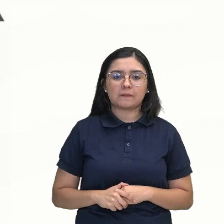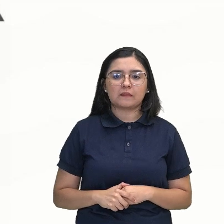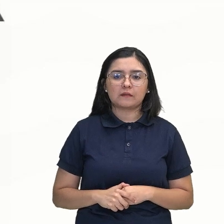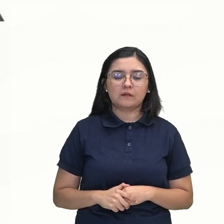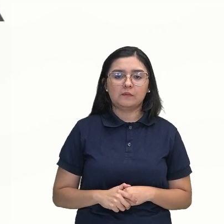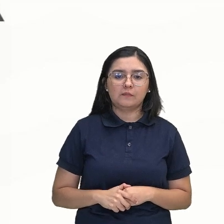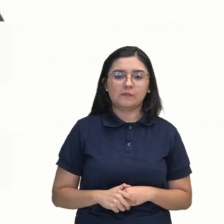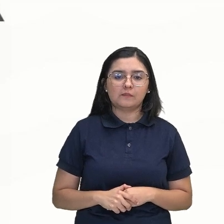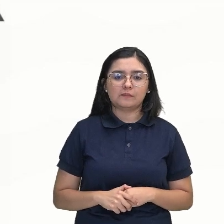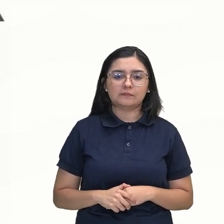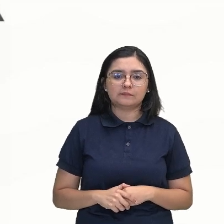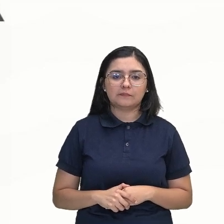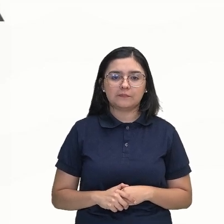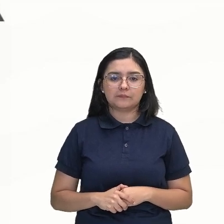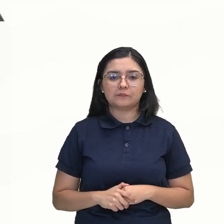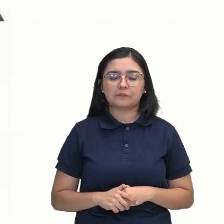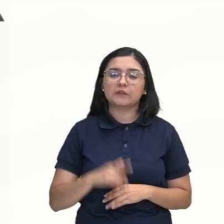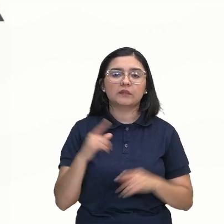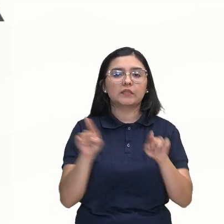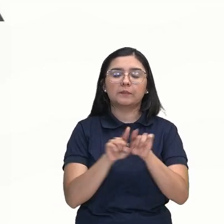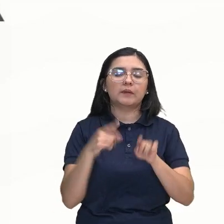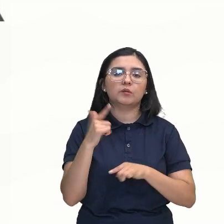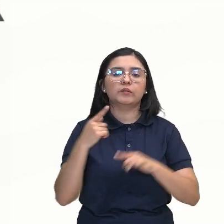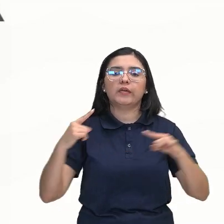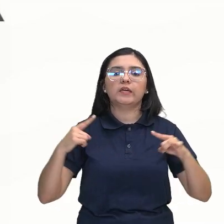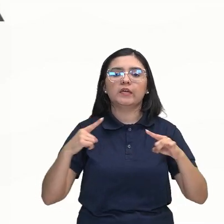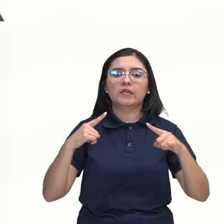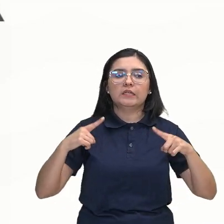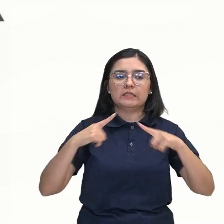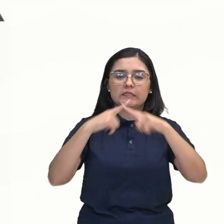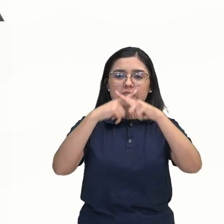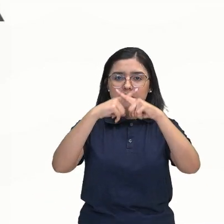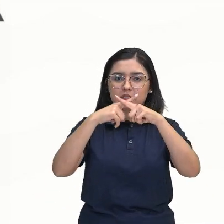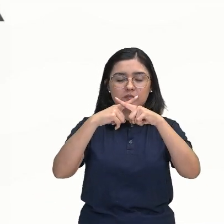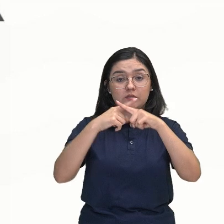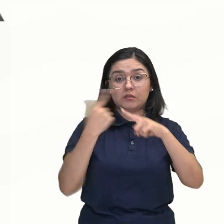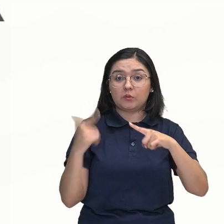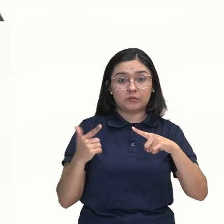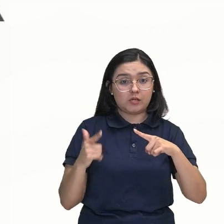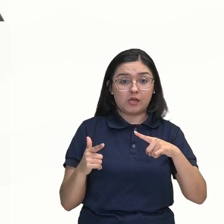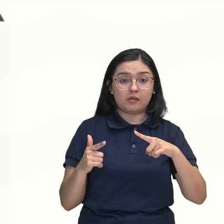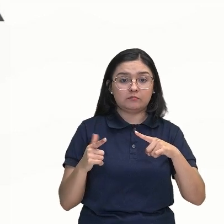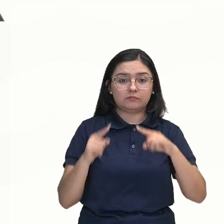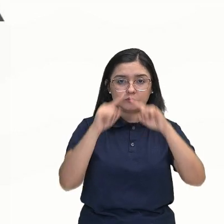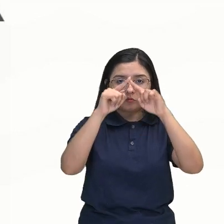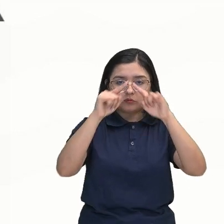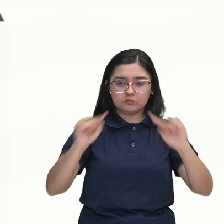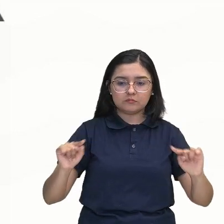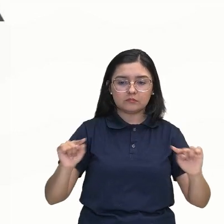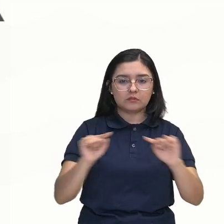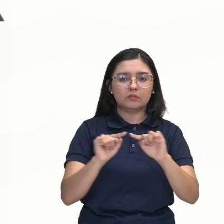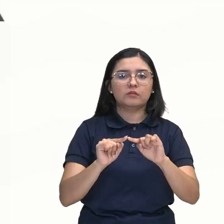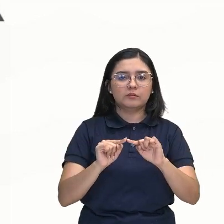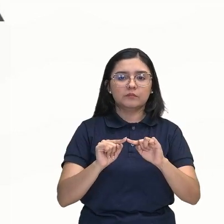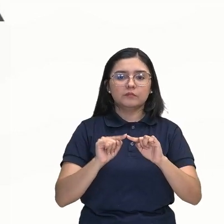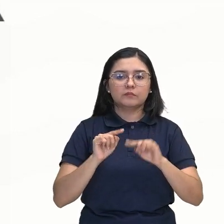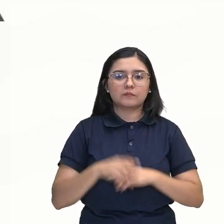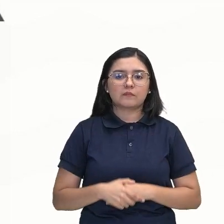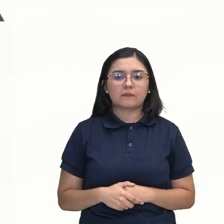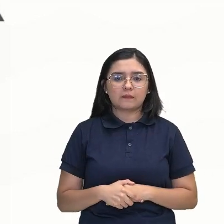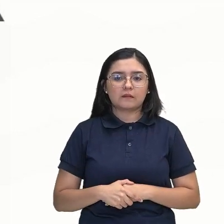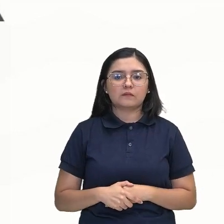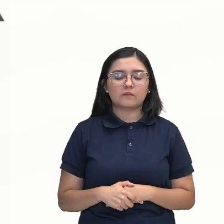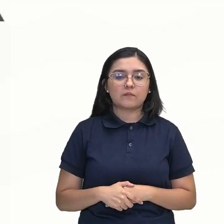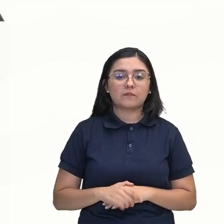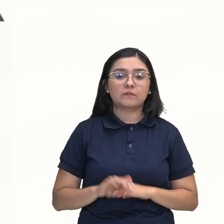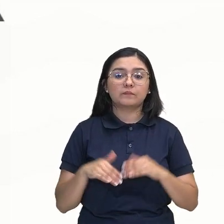Nada, né, de linha se cruzando aqui, ó, pelo meio da figura. Não há isso, tá?